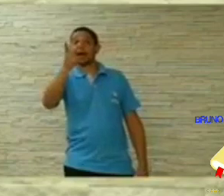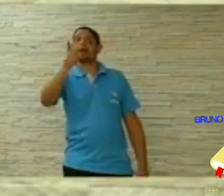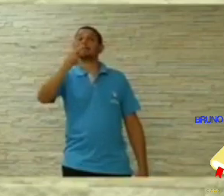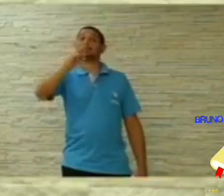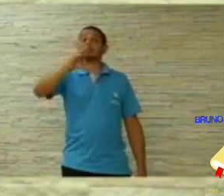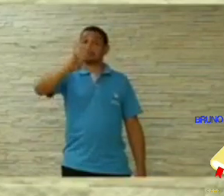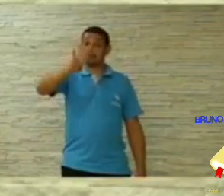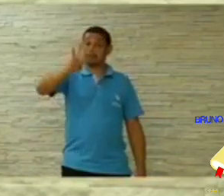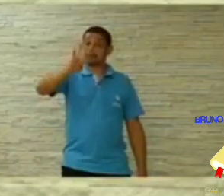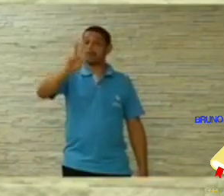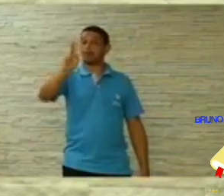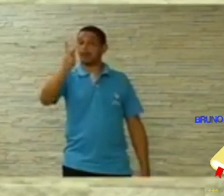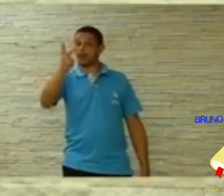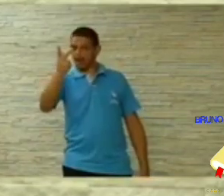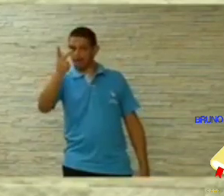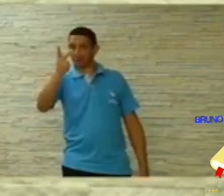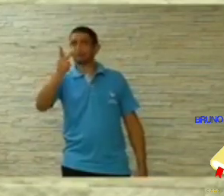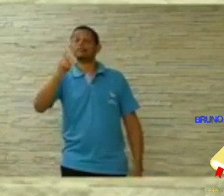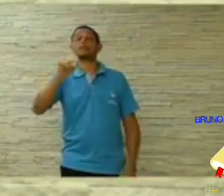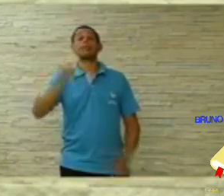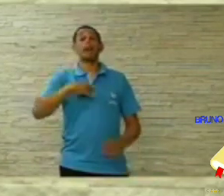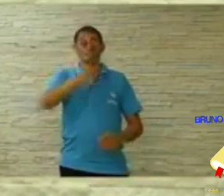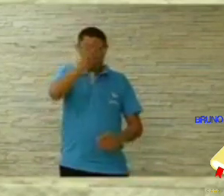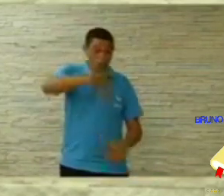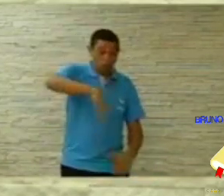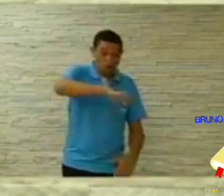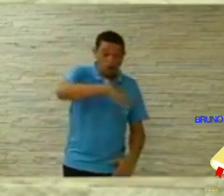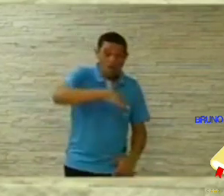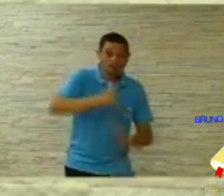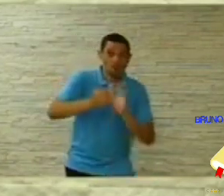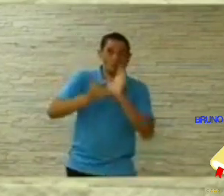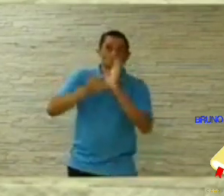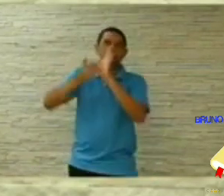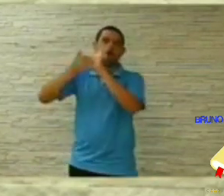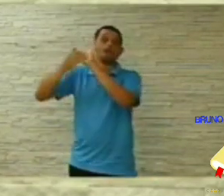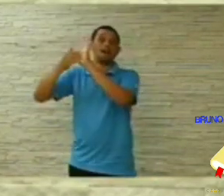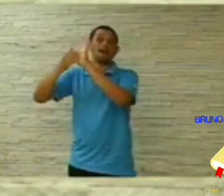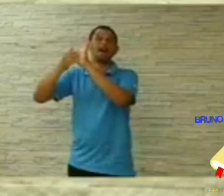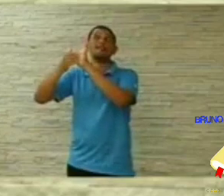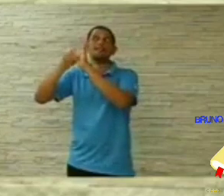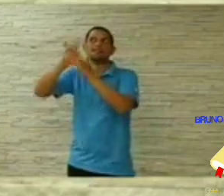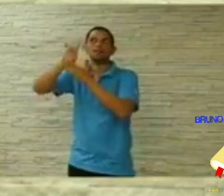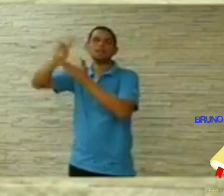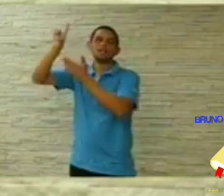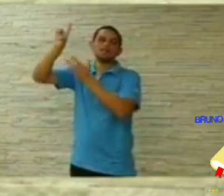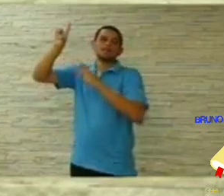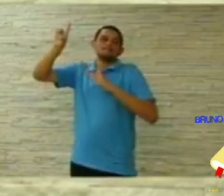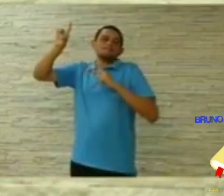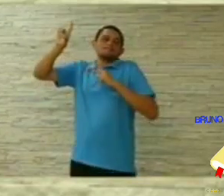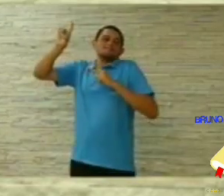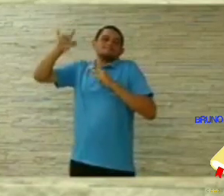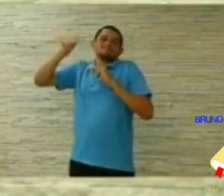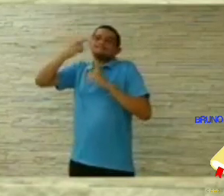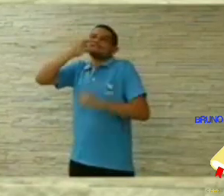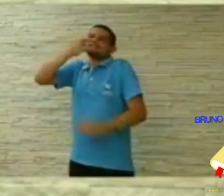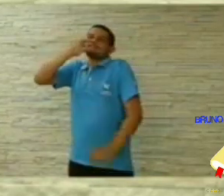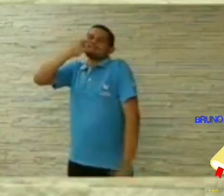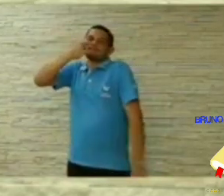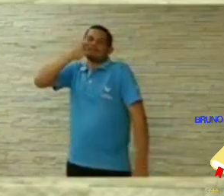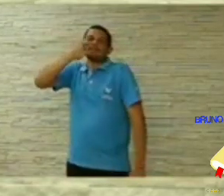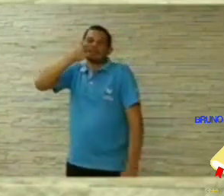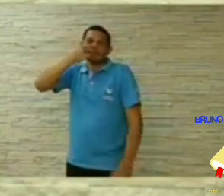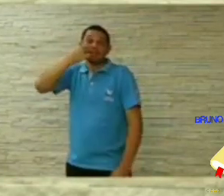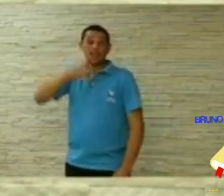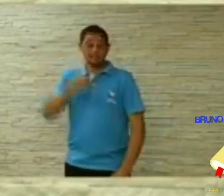YHWH. O povo, ele louvava, ele cantava para um Deus pessoal. A expressão aqui, nome